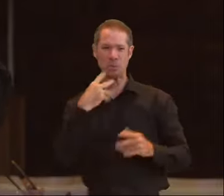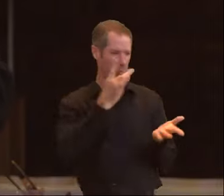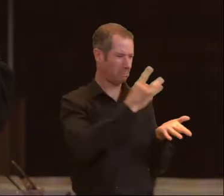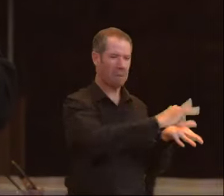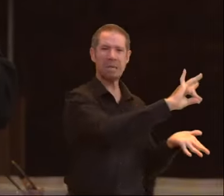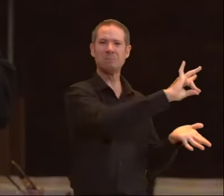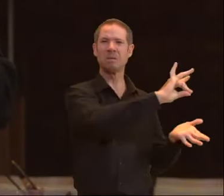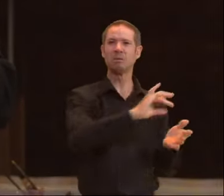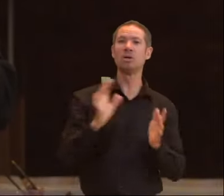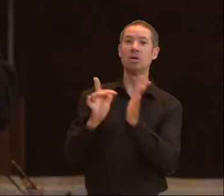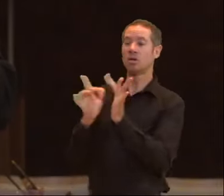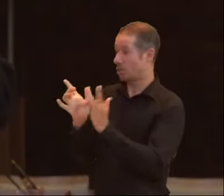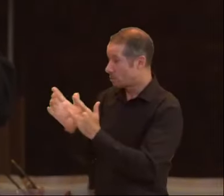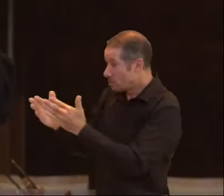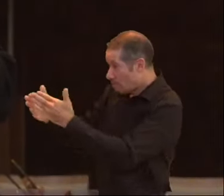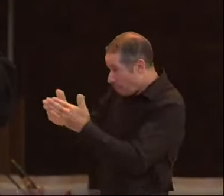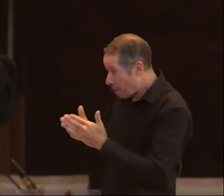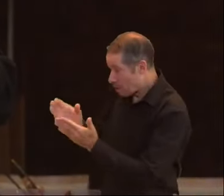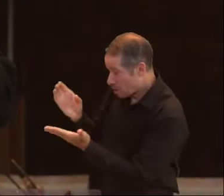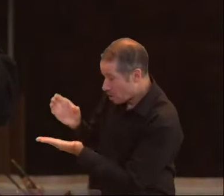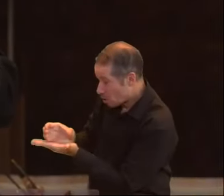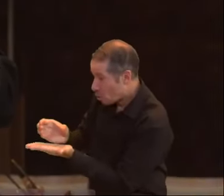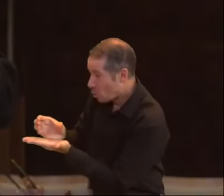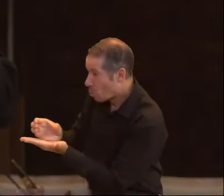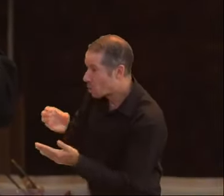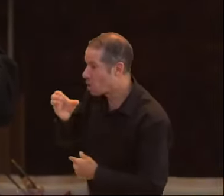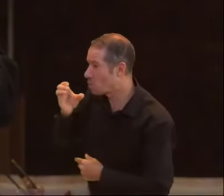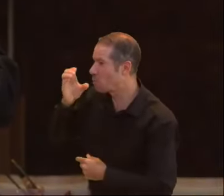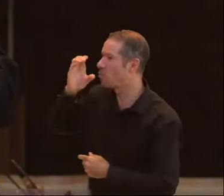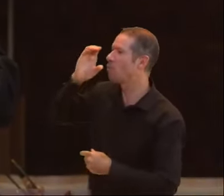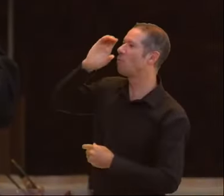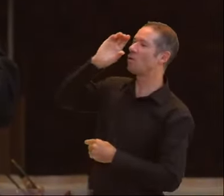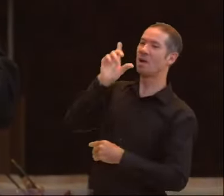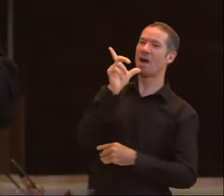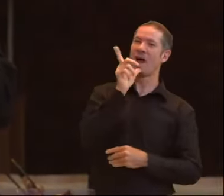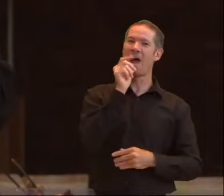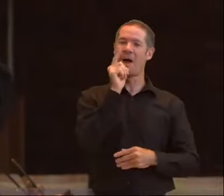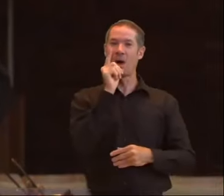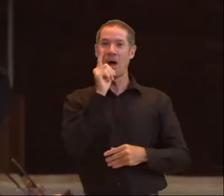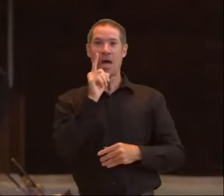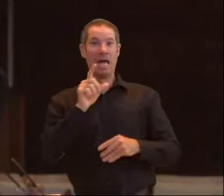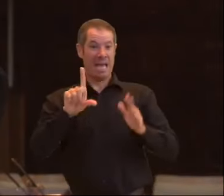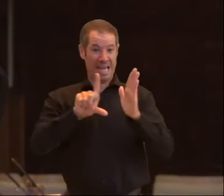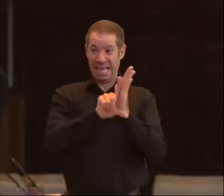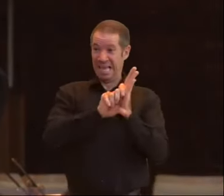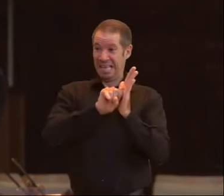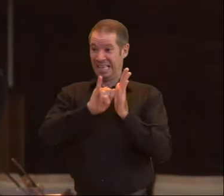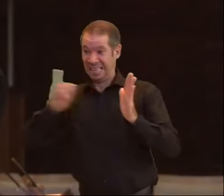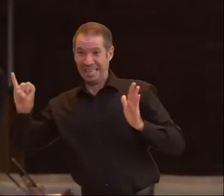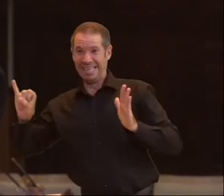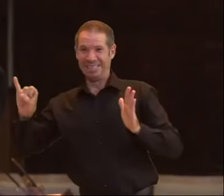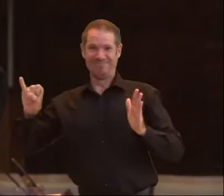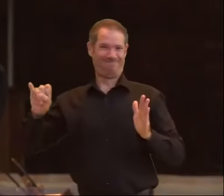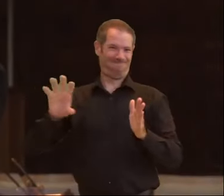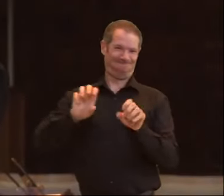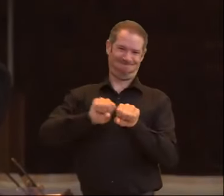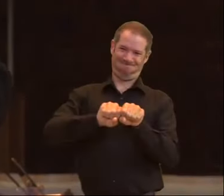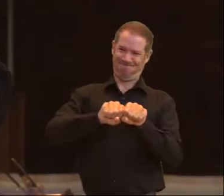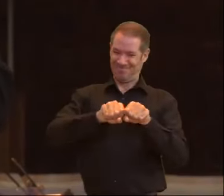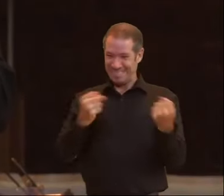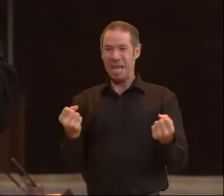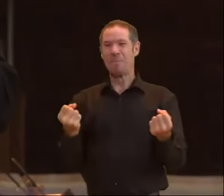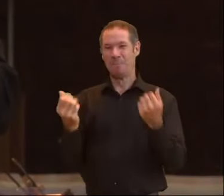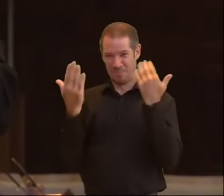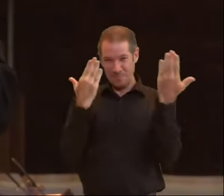E ele ainda pede para beber na cumbuquinha da água dela, quebrando totalmente a lei cerimonial.